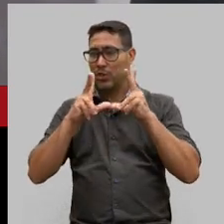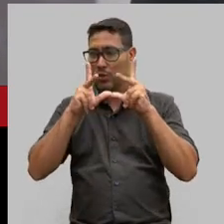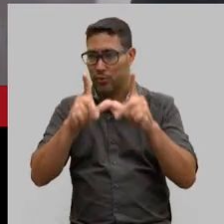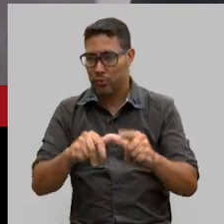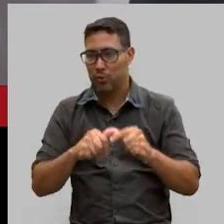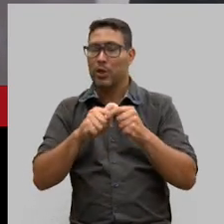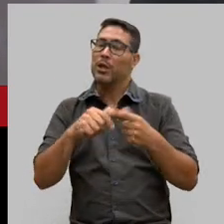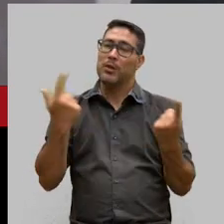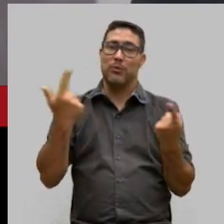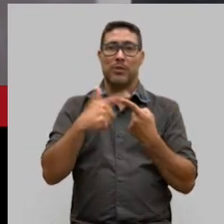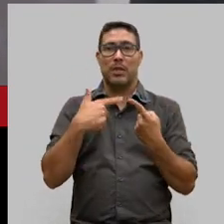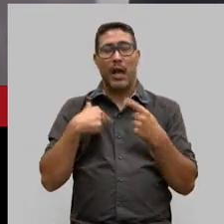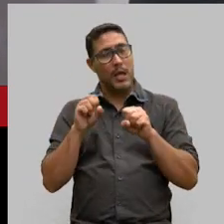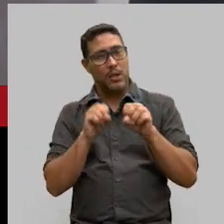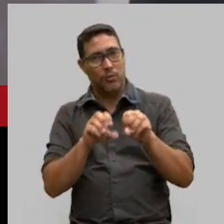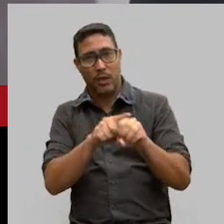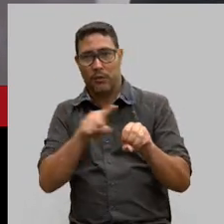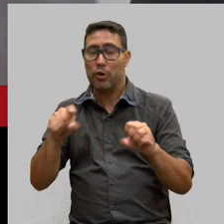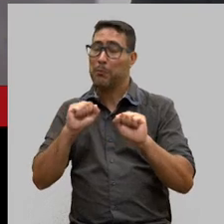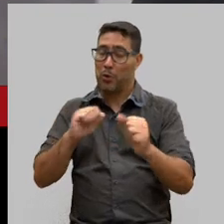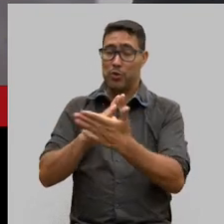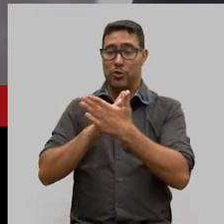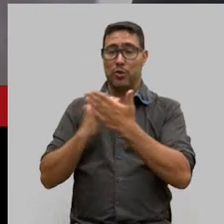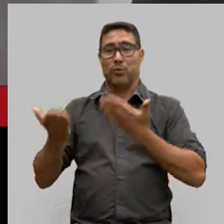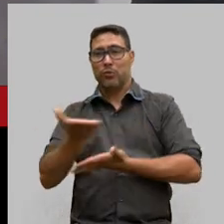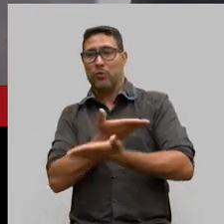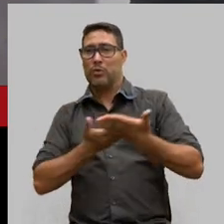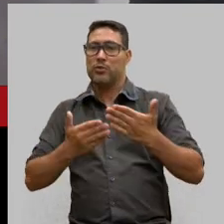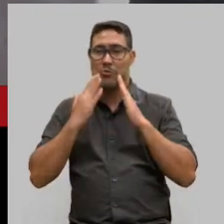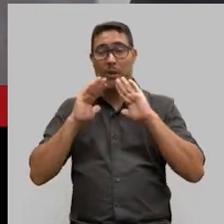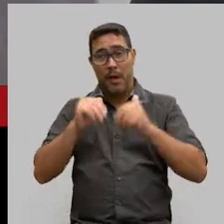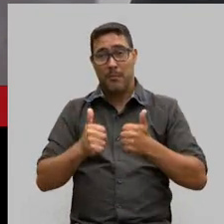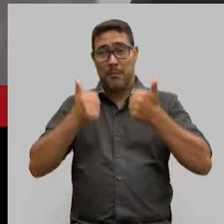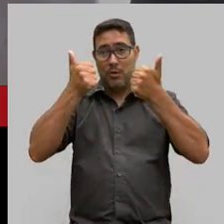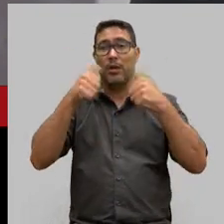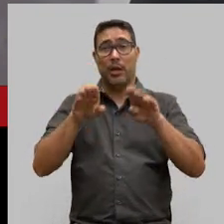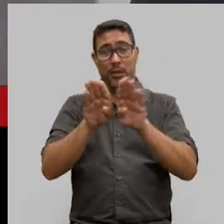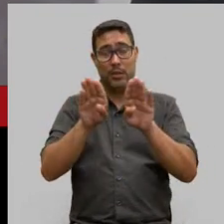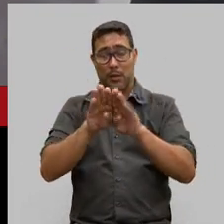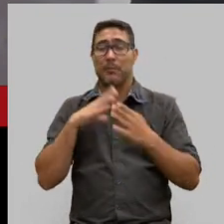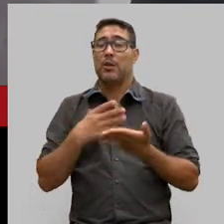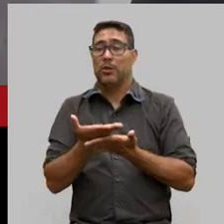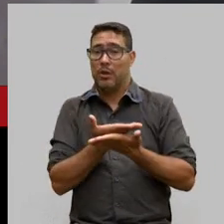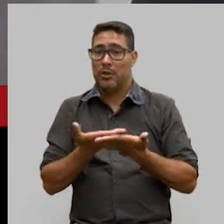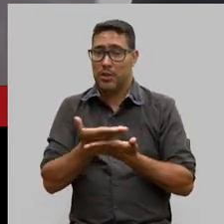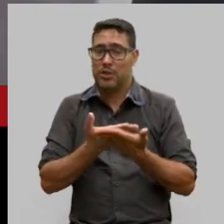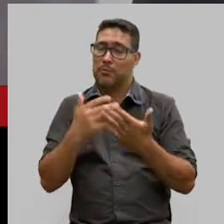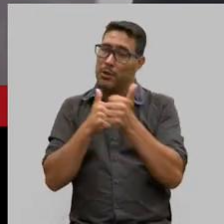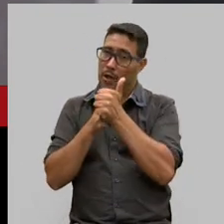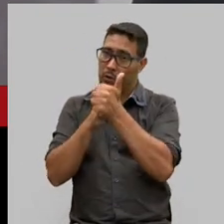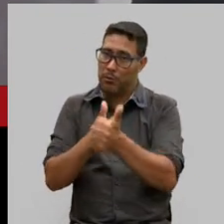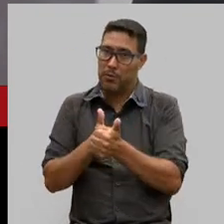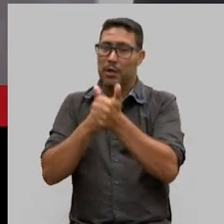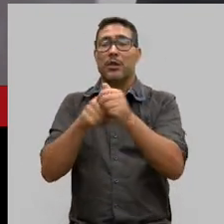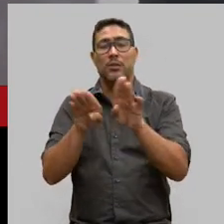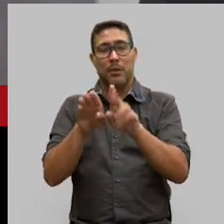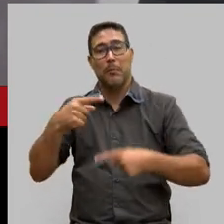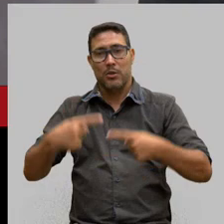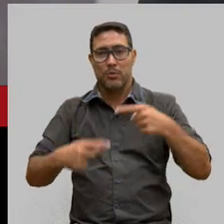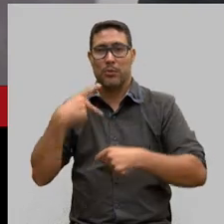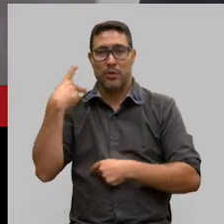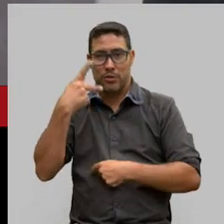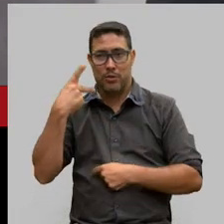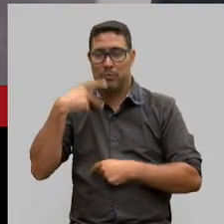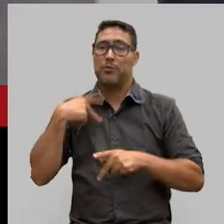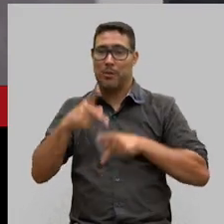educação é que pode nos ajudar a melhorar também a condição de atendimento de acompanhamento e de políticas públicas para nossa